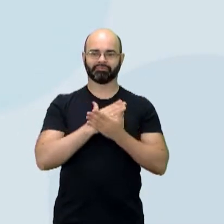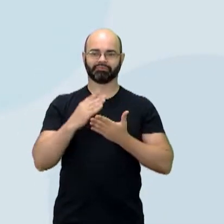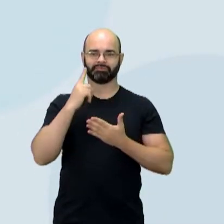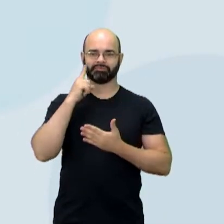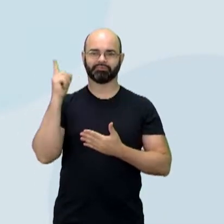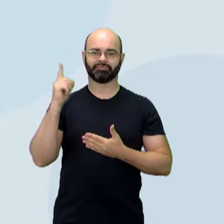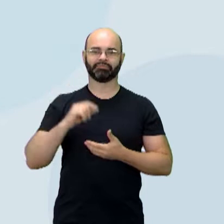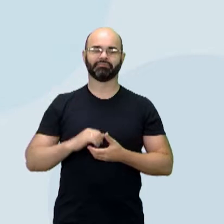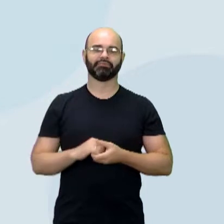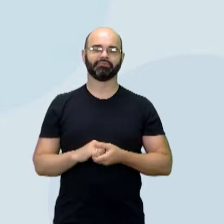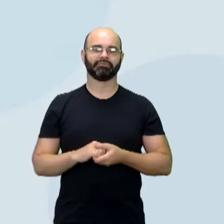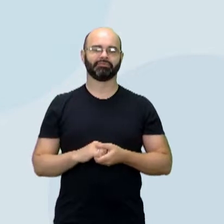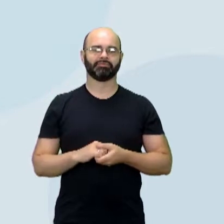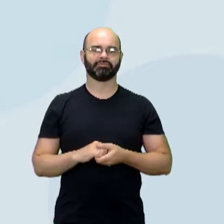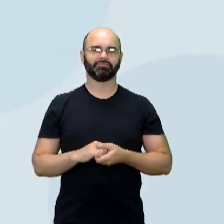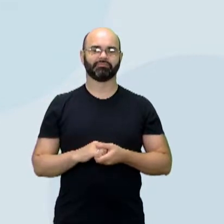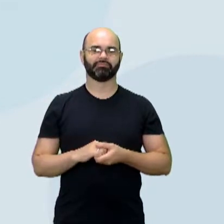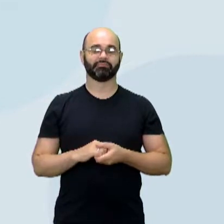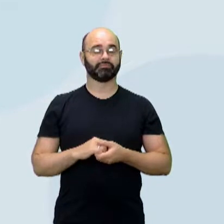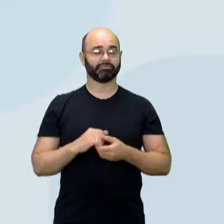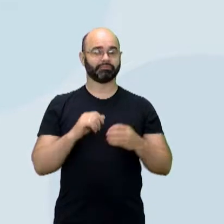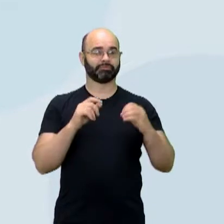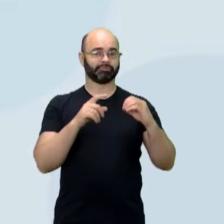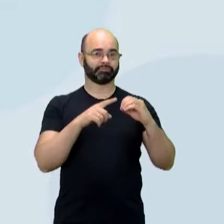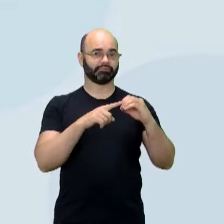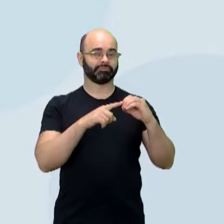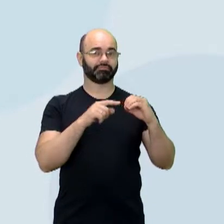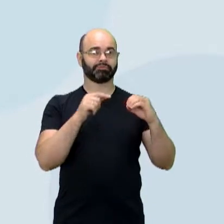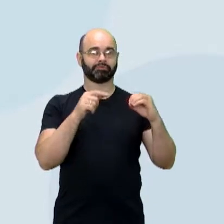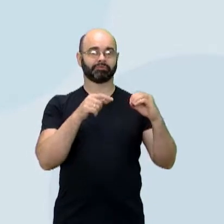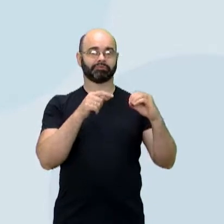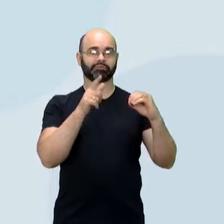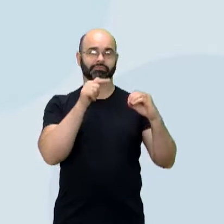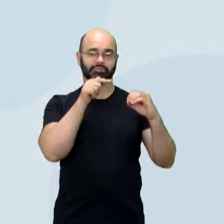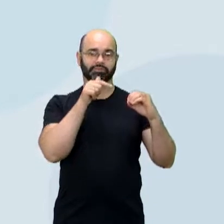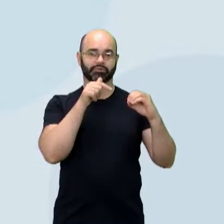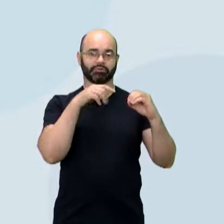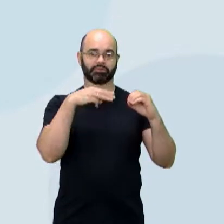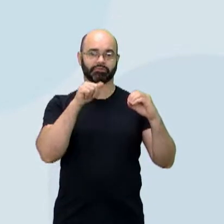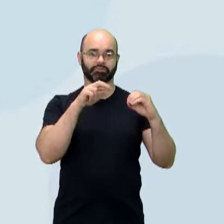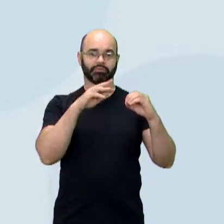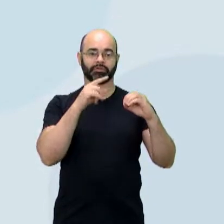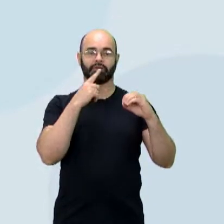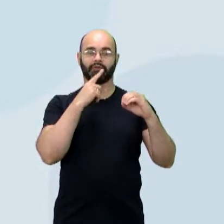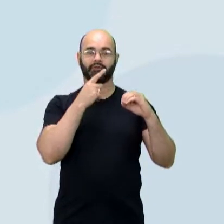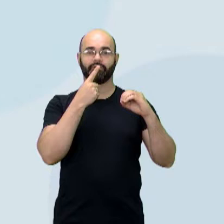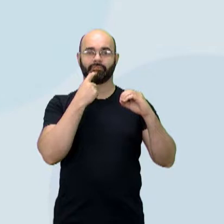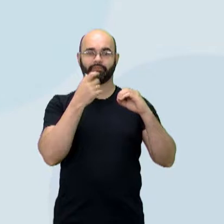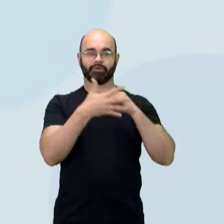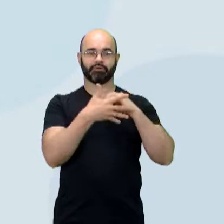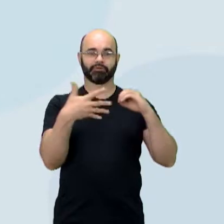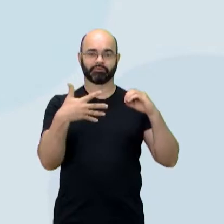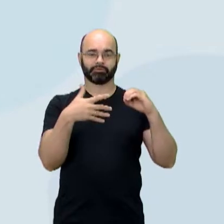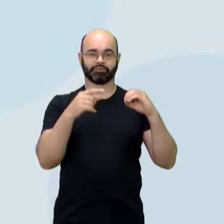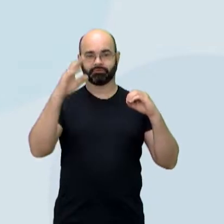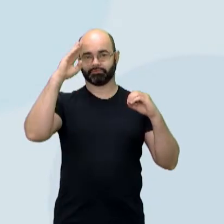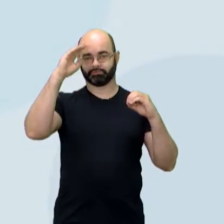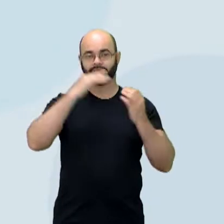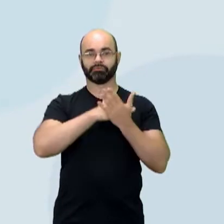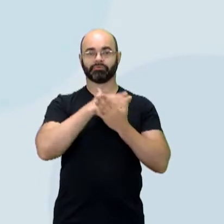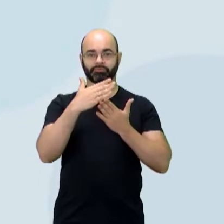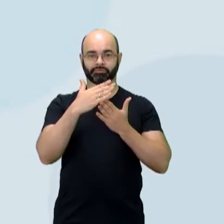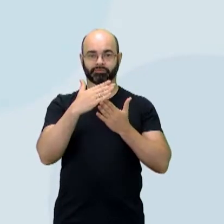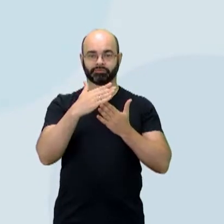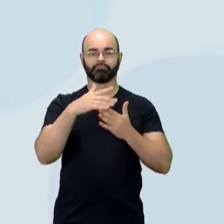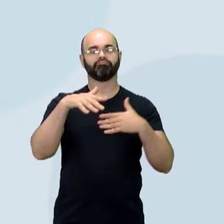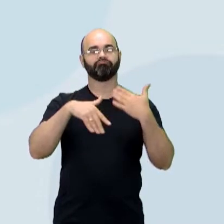a partir do momento que eu descubro que tem água em Marte, todo o resto vai andando conforme essa